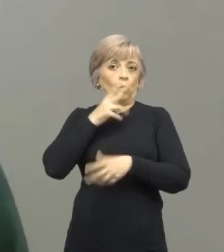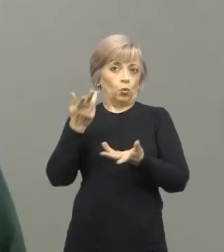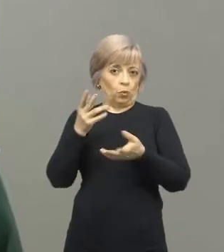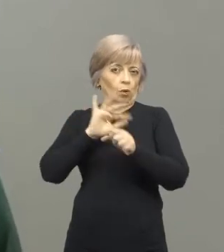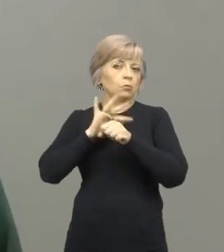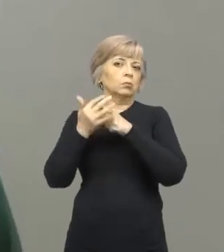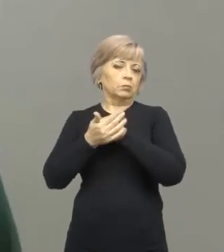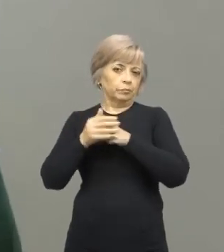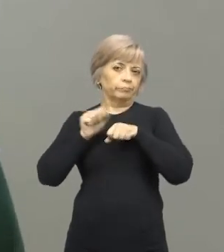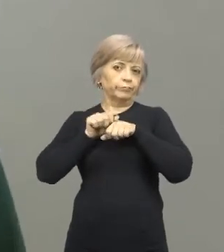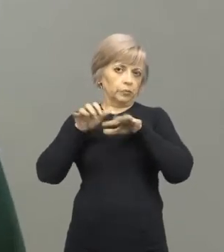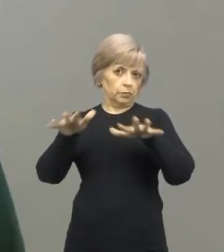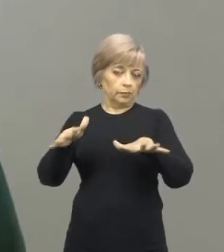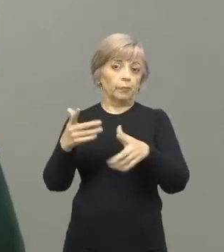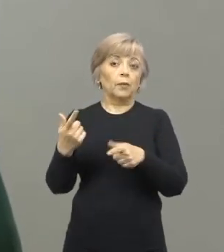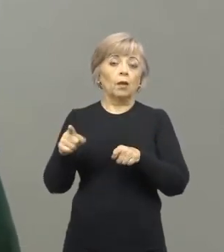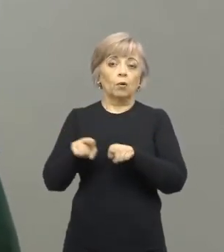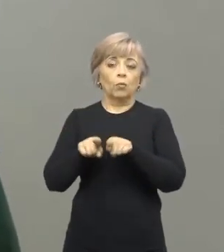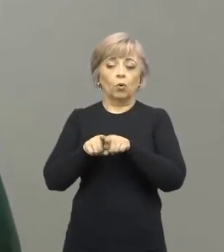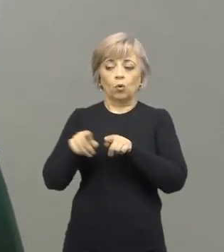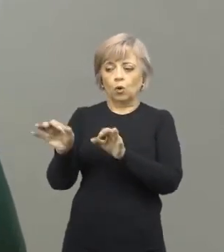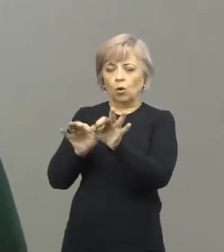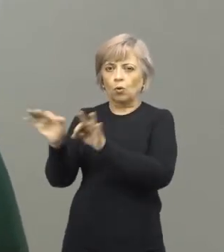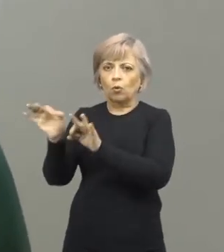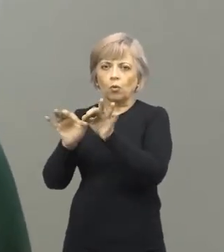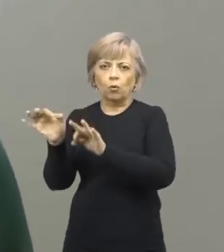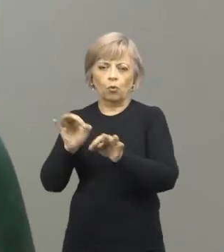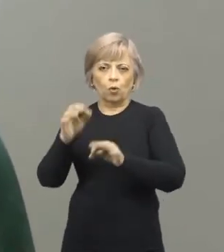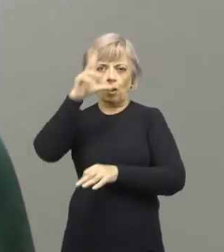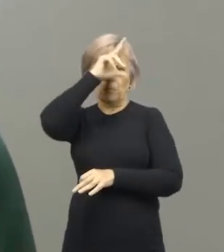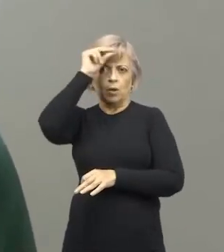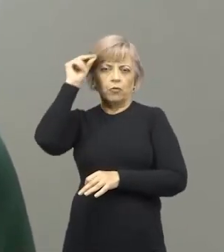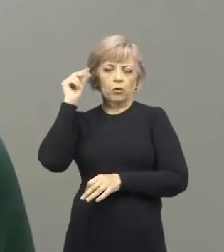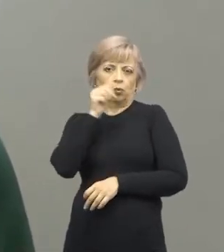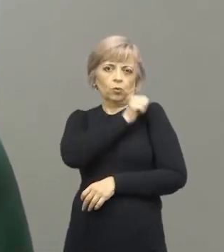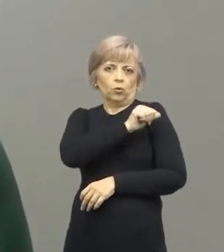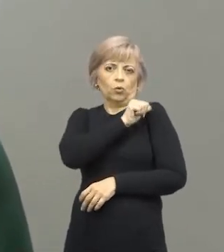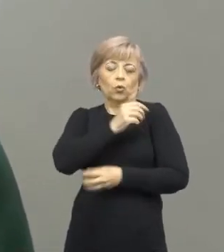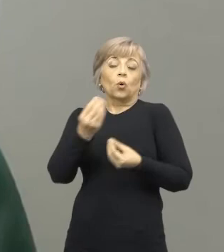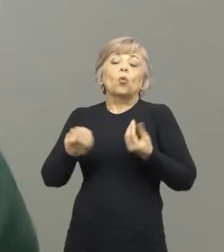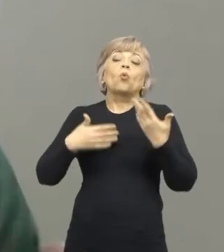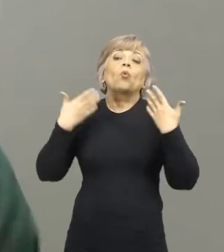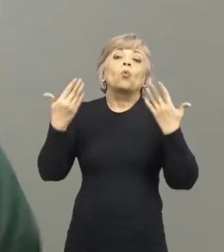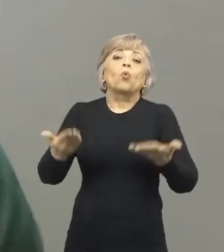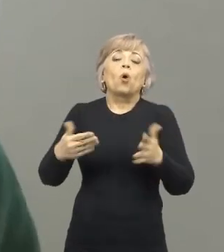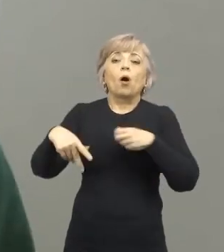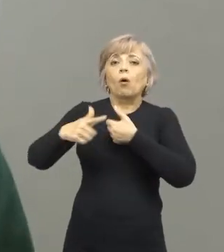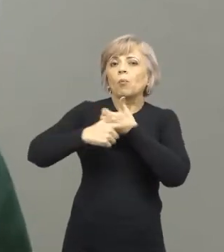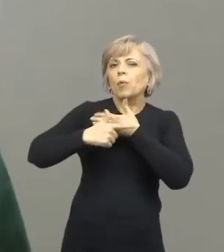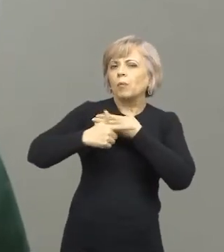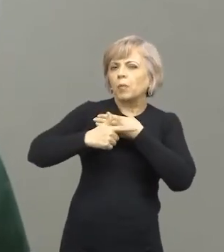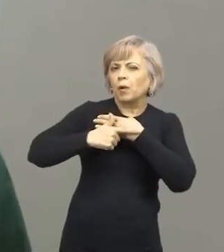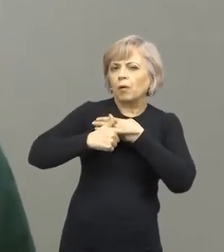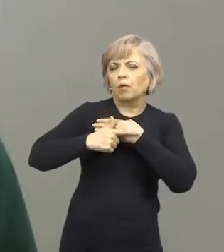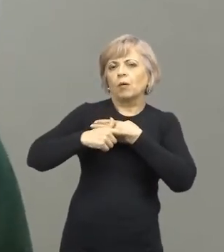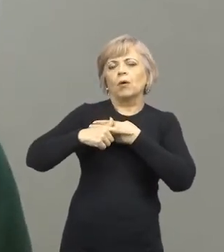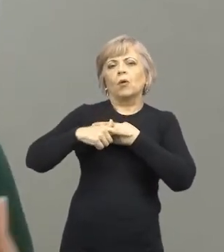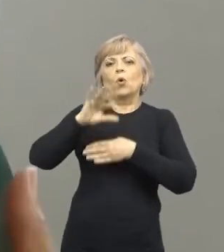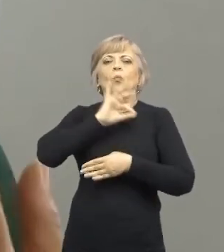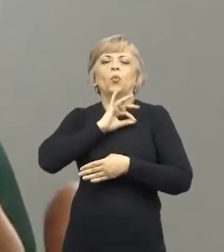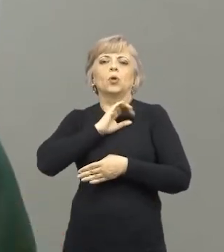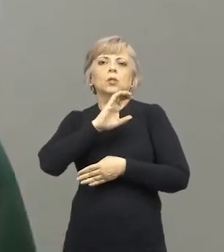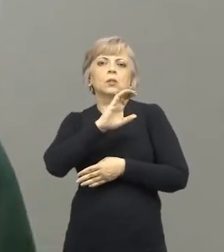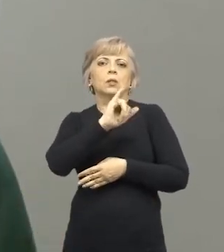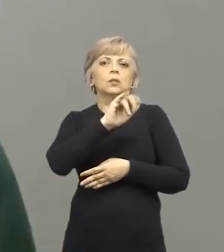também os órgãos da Prefeitura do Rio de Janeiro. Qual seria o papel da polícia militar e o papel da polícia civil? A